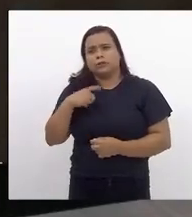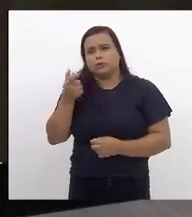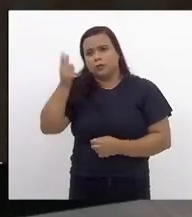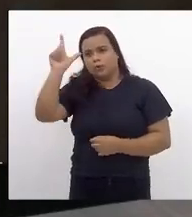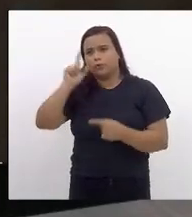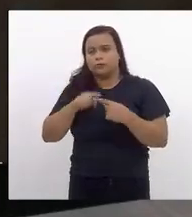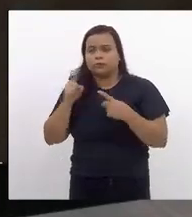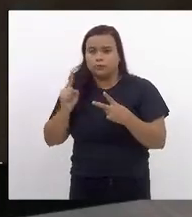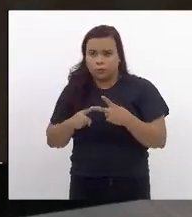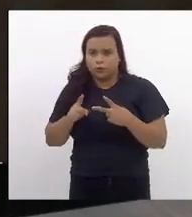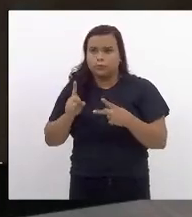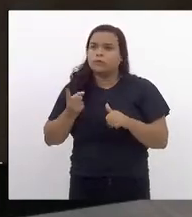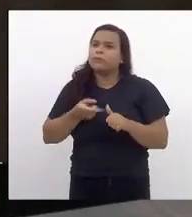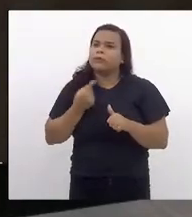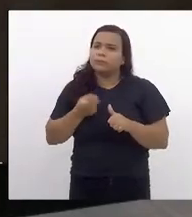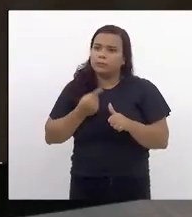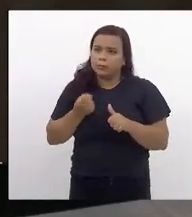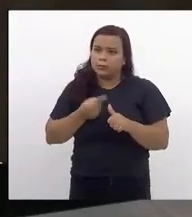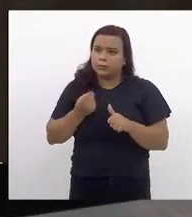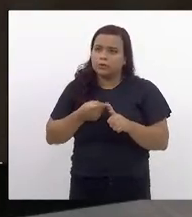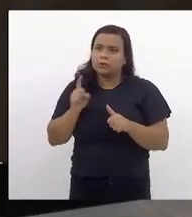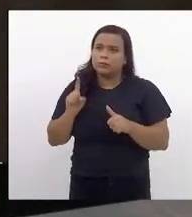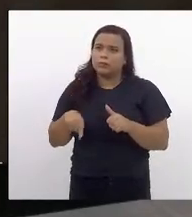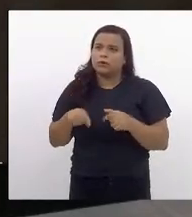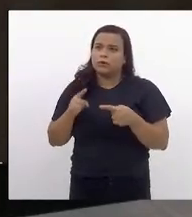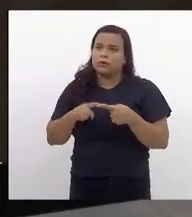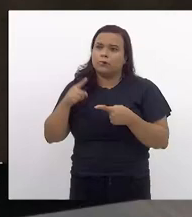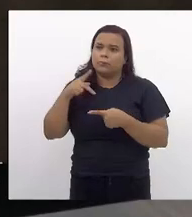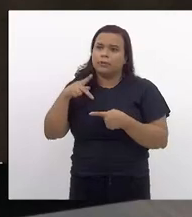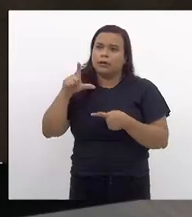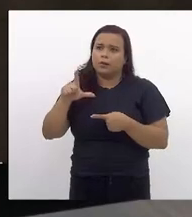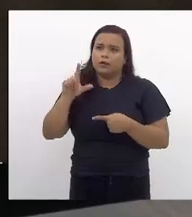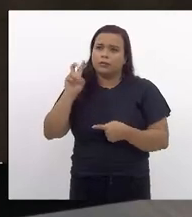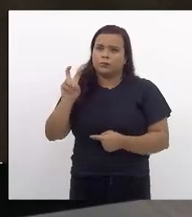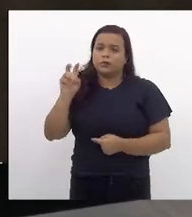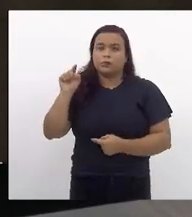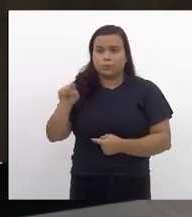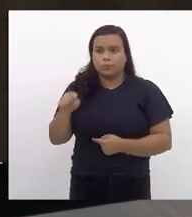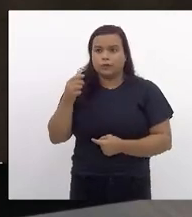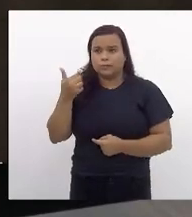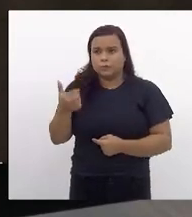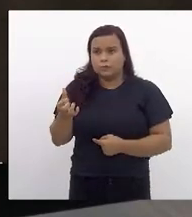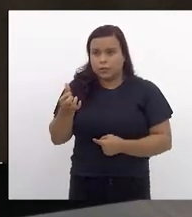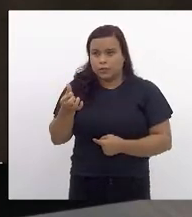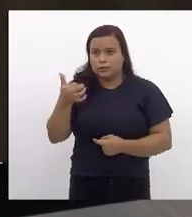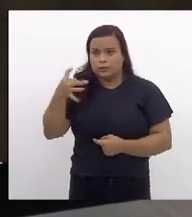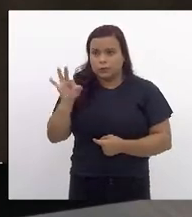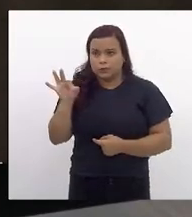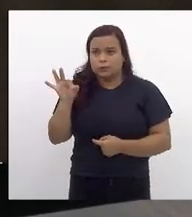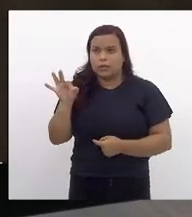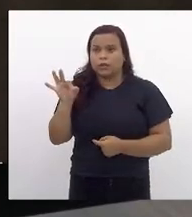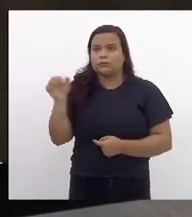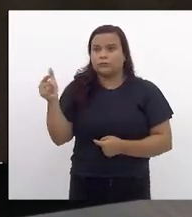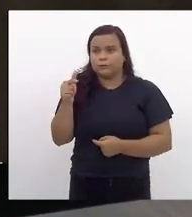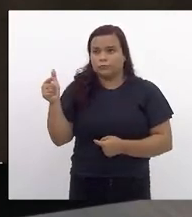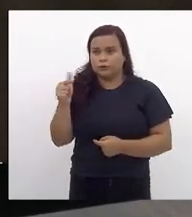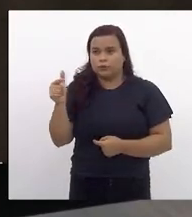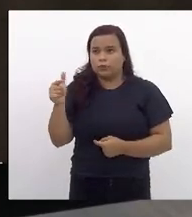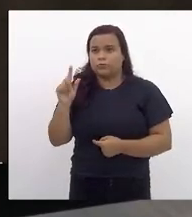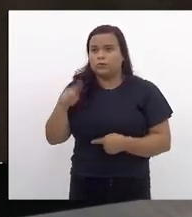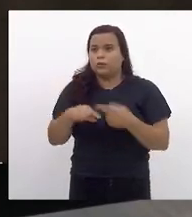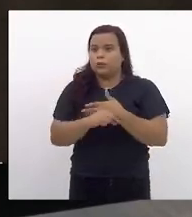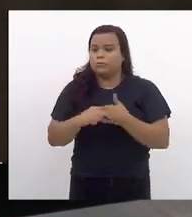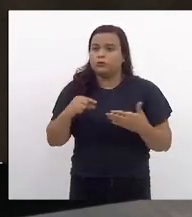distintos. Primeiro, ao PL 5.610, de 22, de autoria do